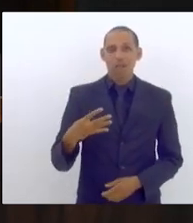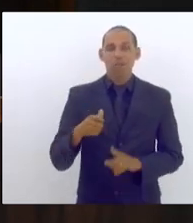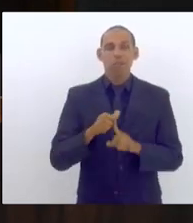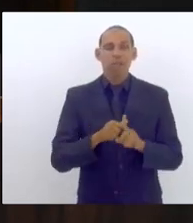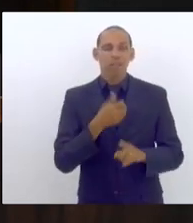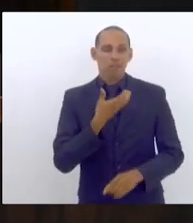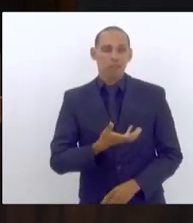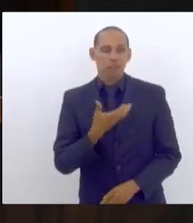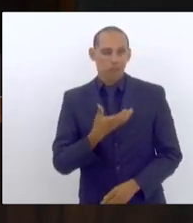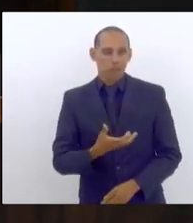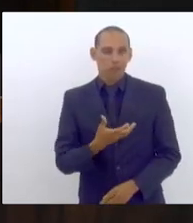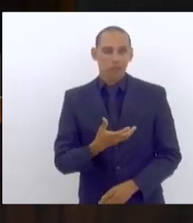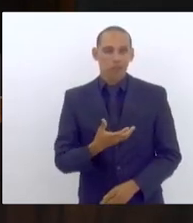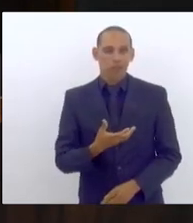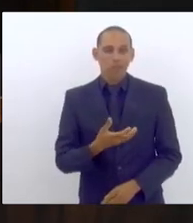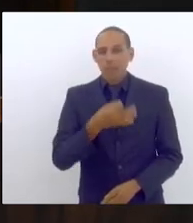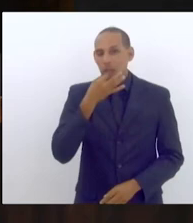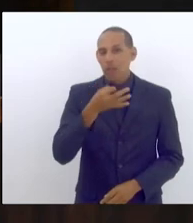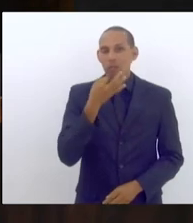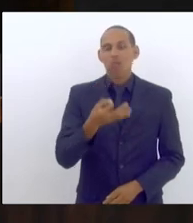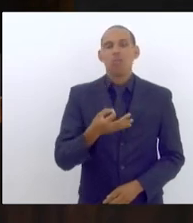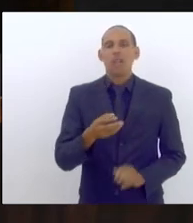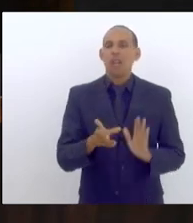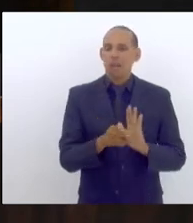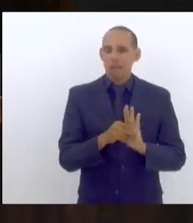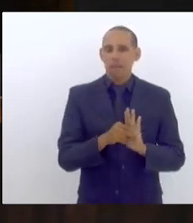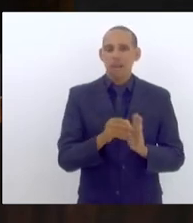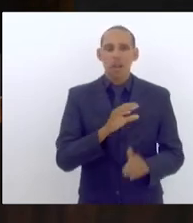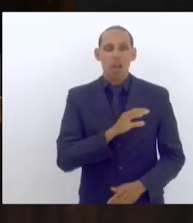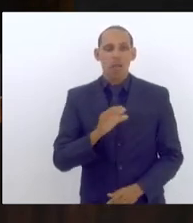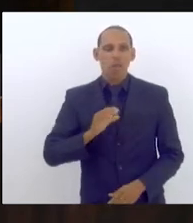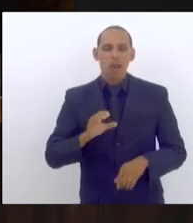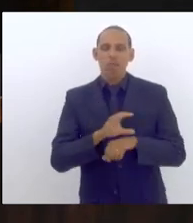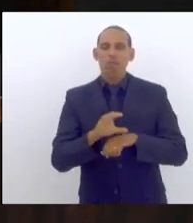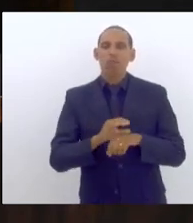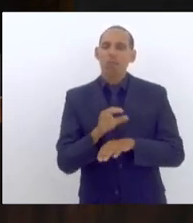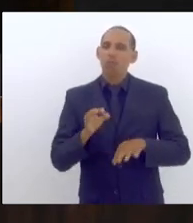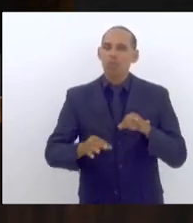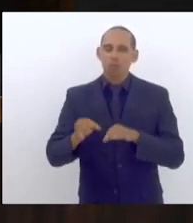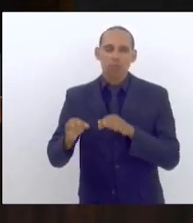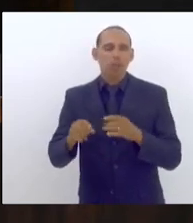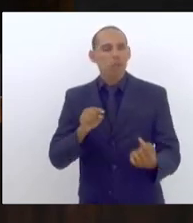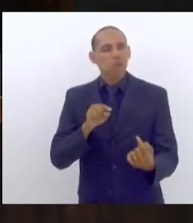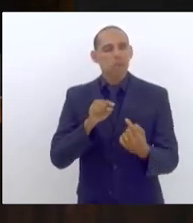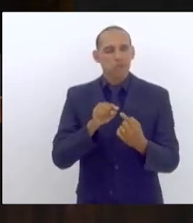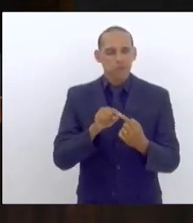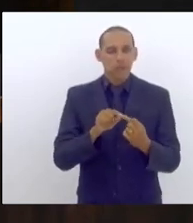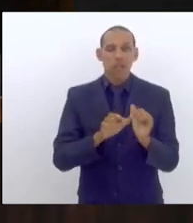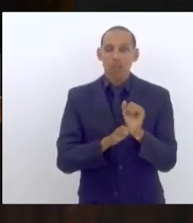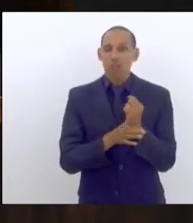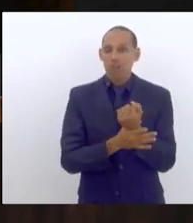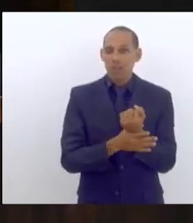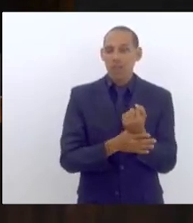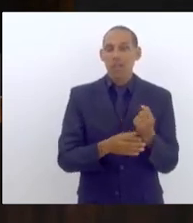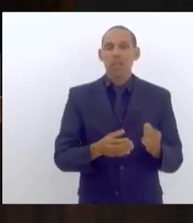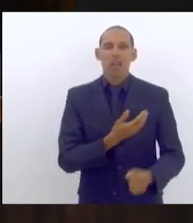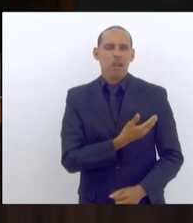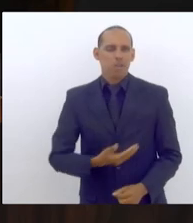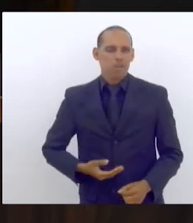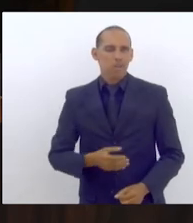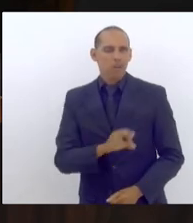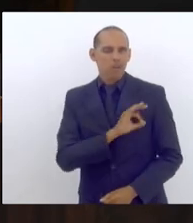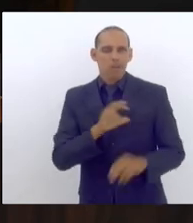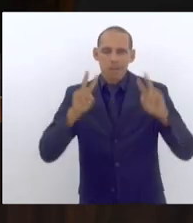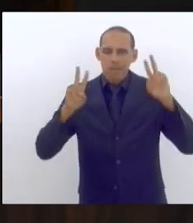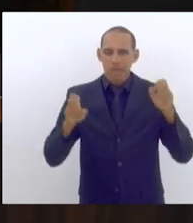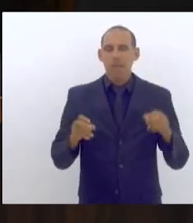dezembro. Pareceres às emendas de plenário das Comissões de Constituição e Justiça, favorável. Segurança Pública, assunto de polícia, favorável. Relatores,